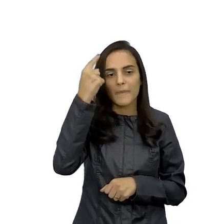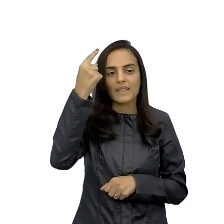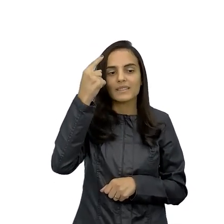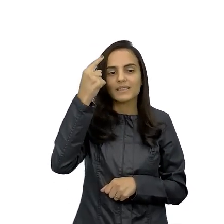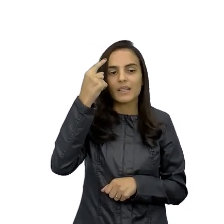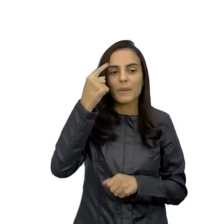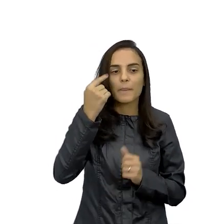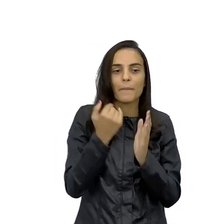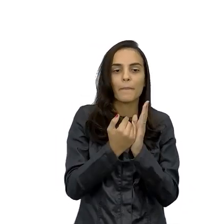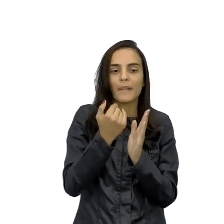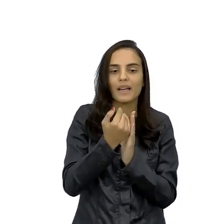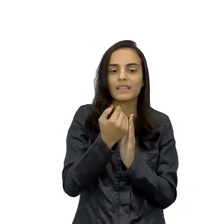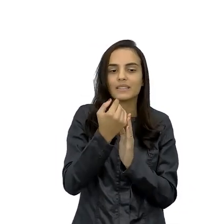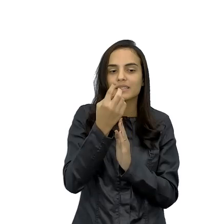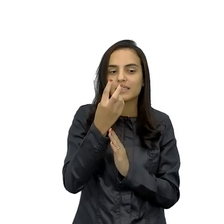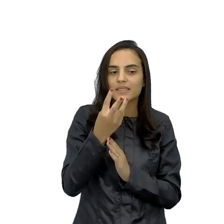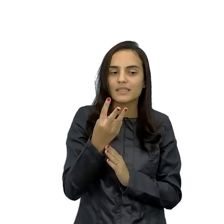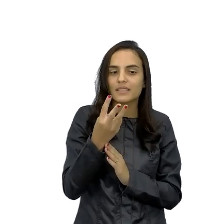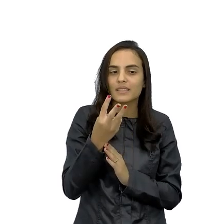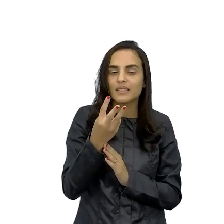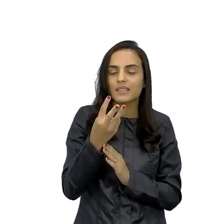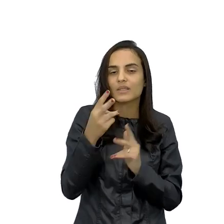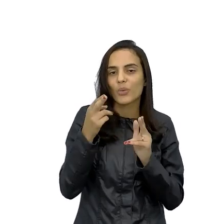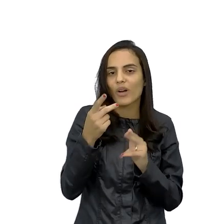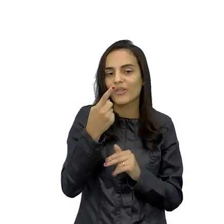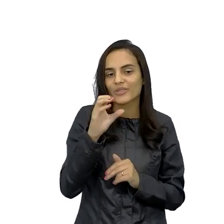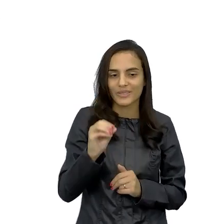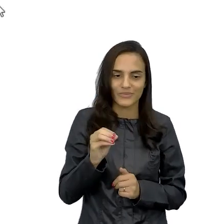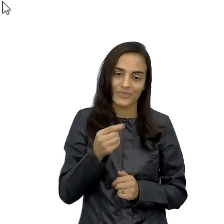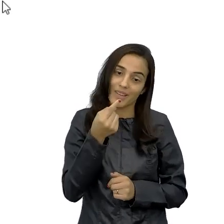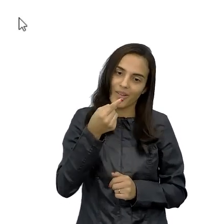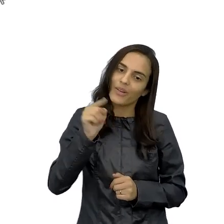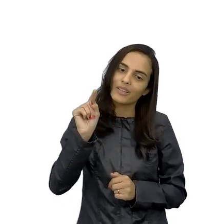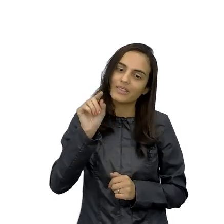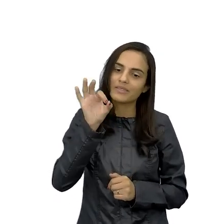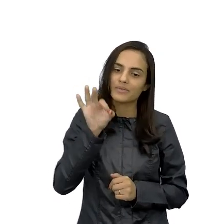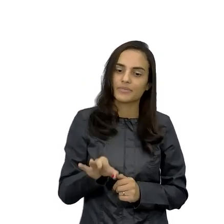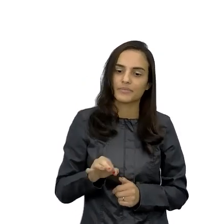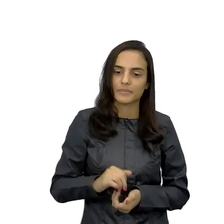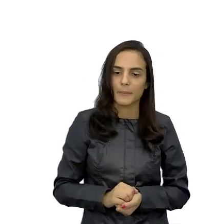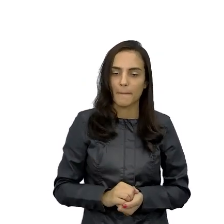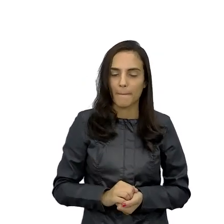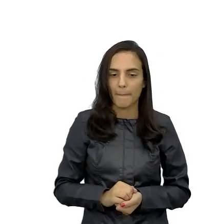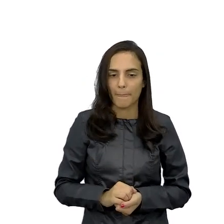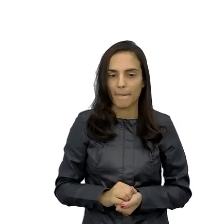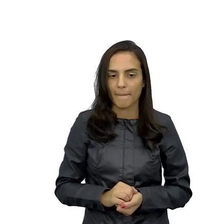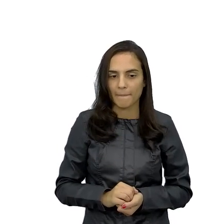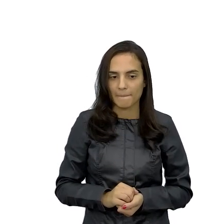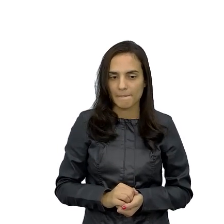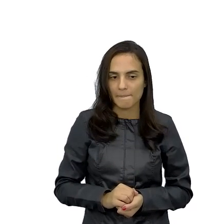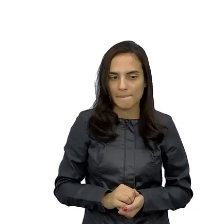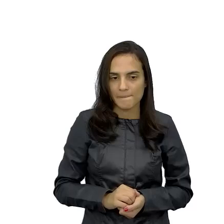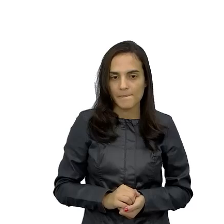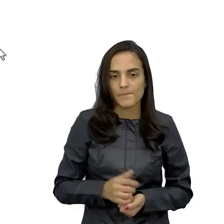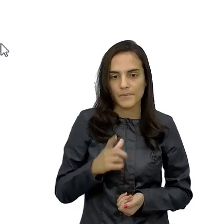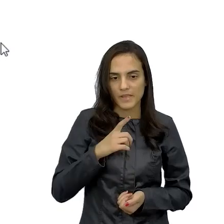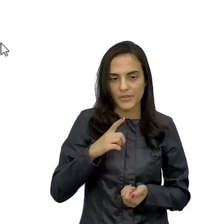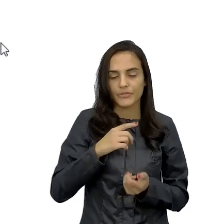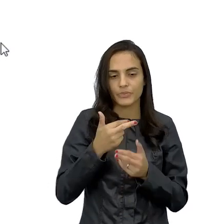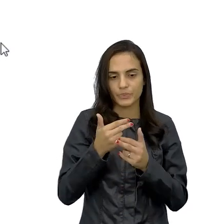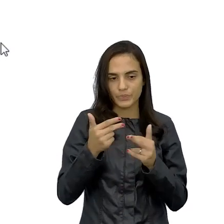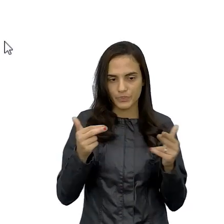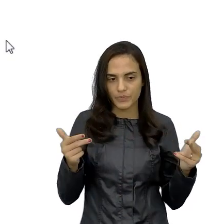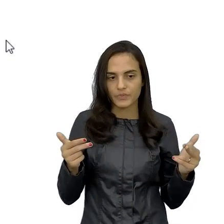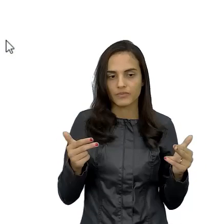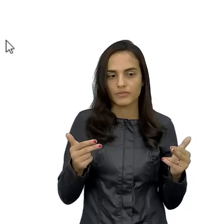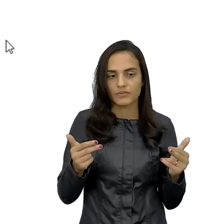7 mais 3 vai dar 10. E a última alternativa que era correta, tá bom? Aí tem todos os comentários